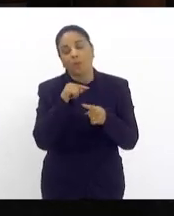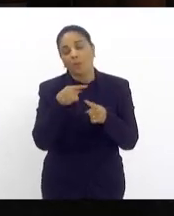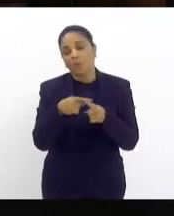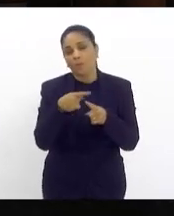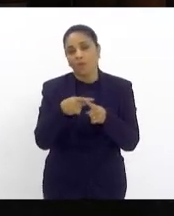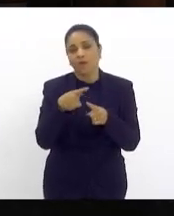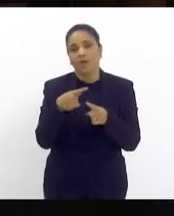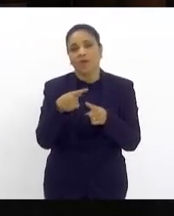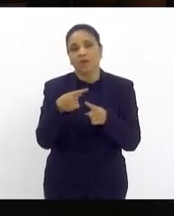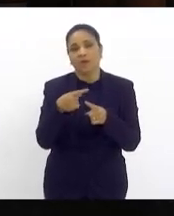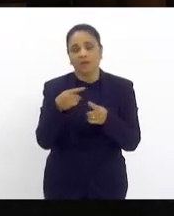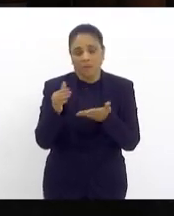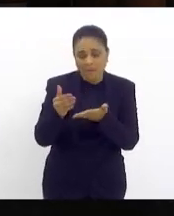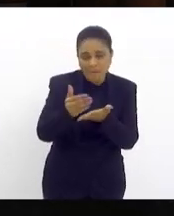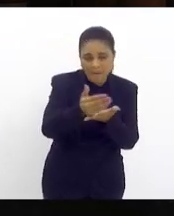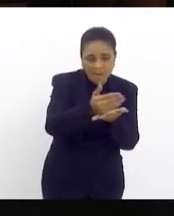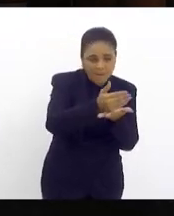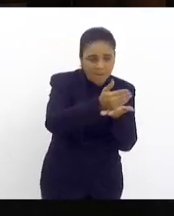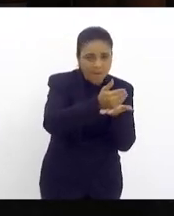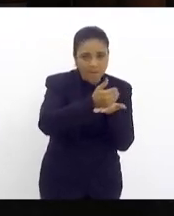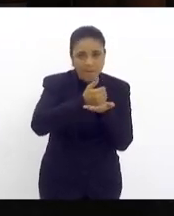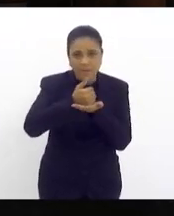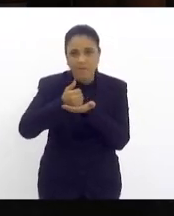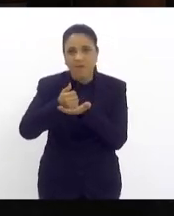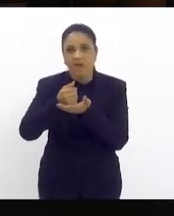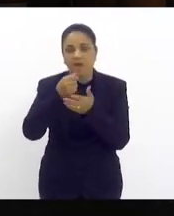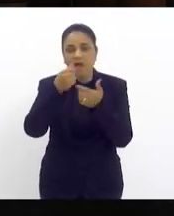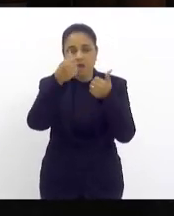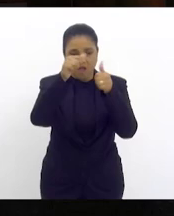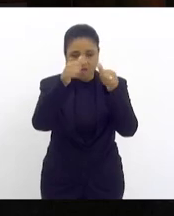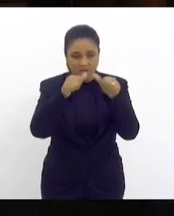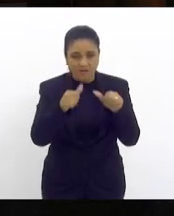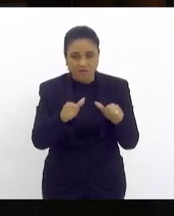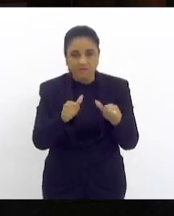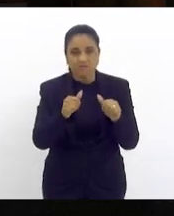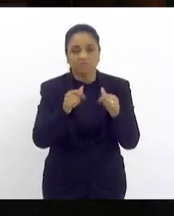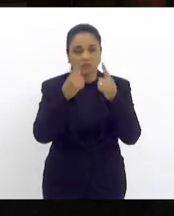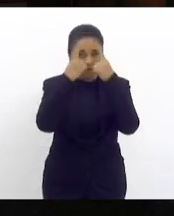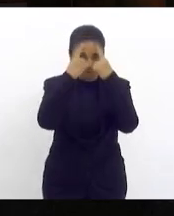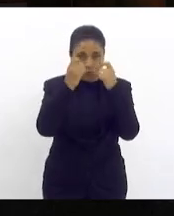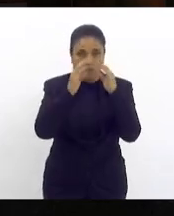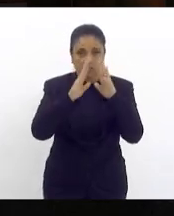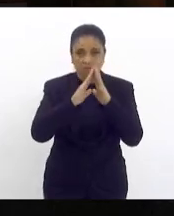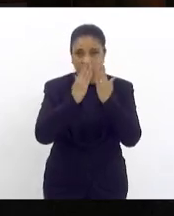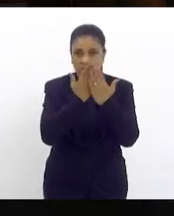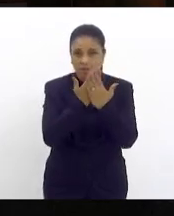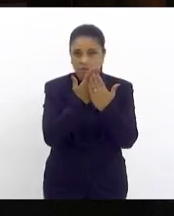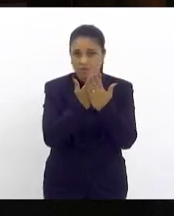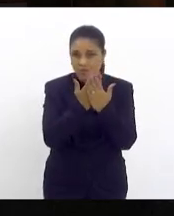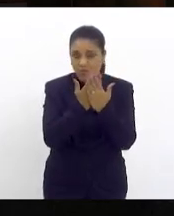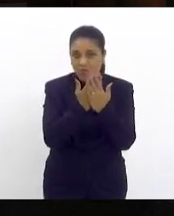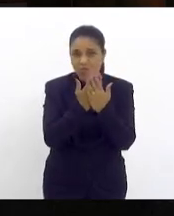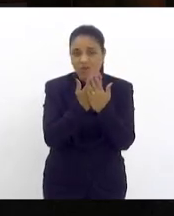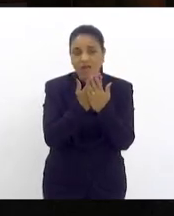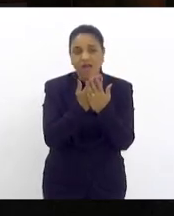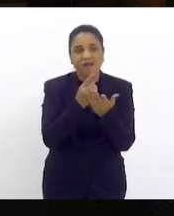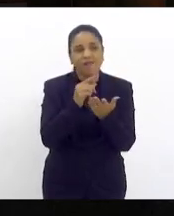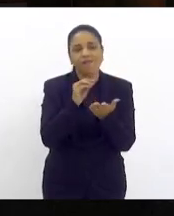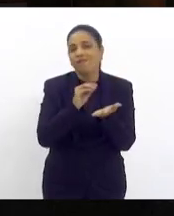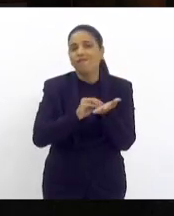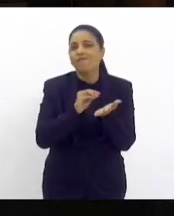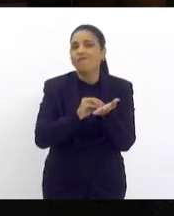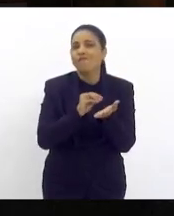trazer índices de avaliação da violência escolar é ainda um muito subjetivo